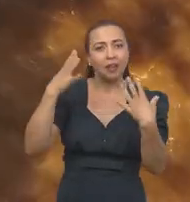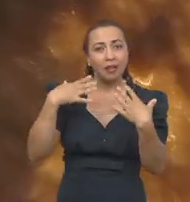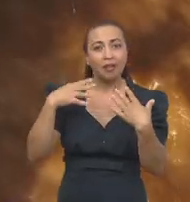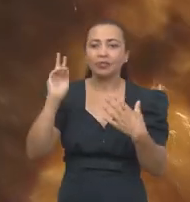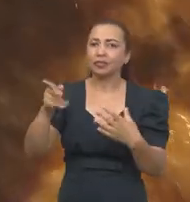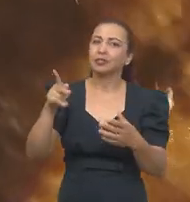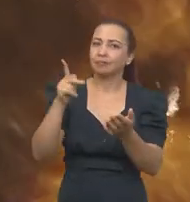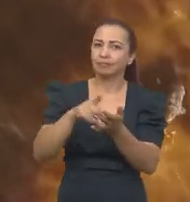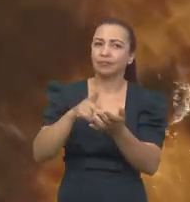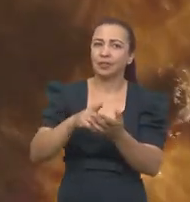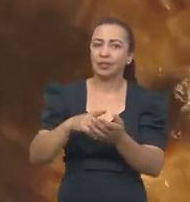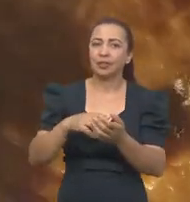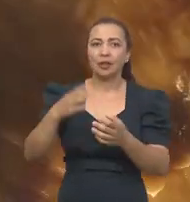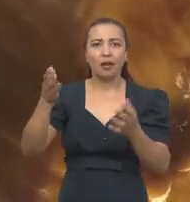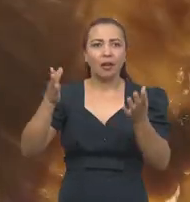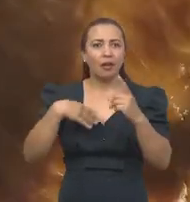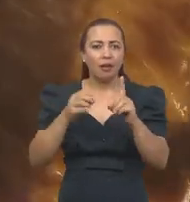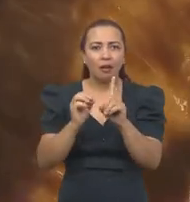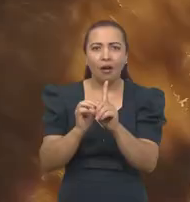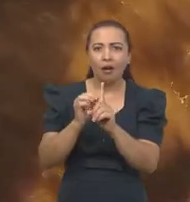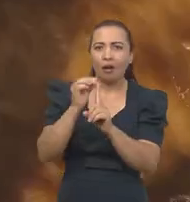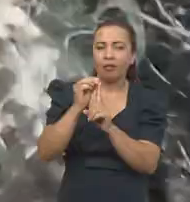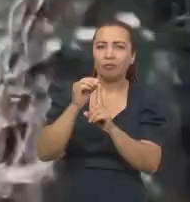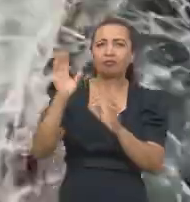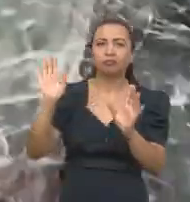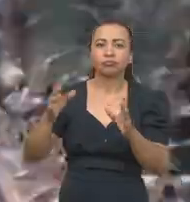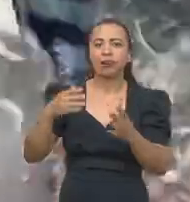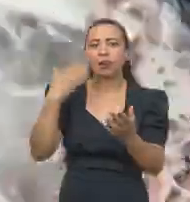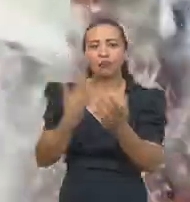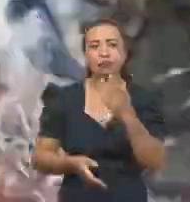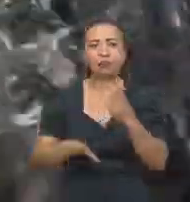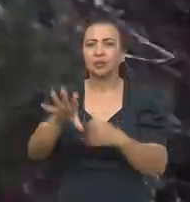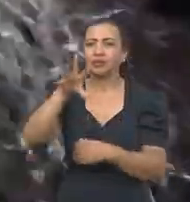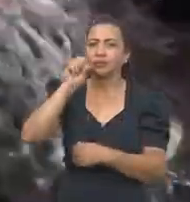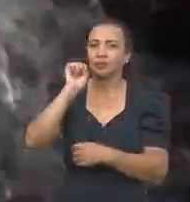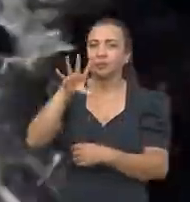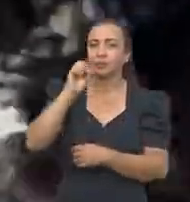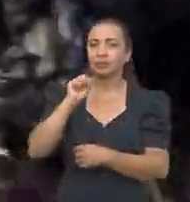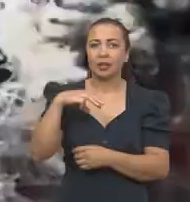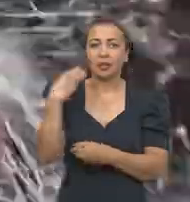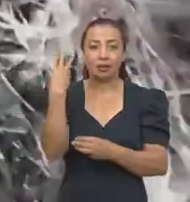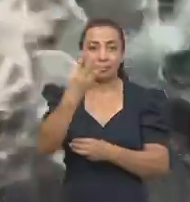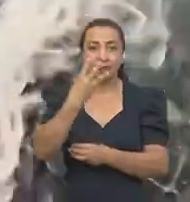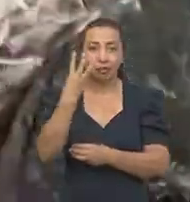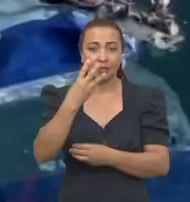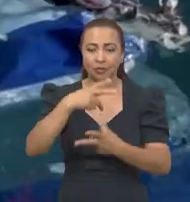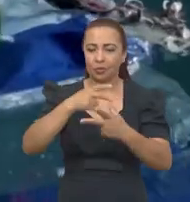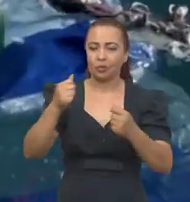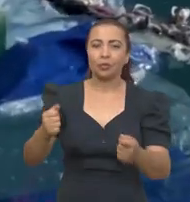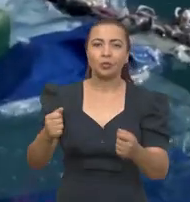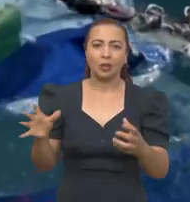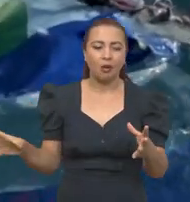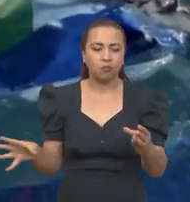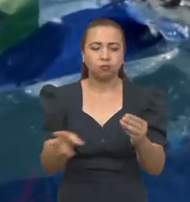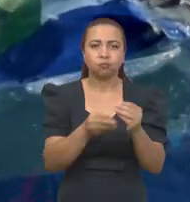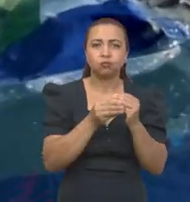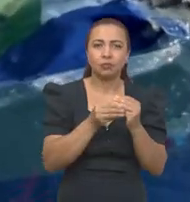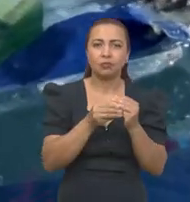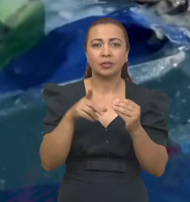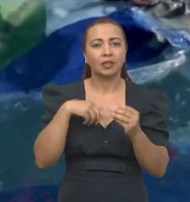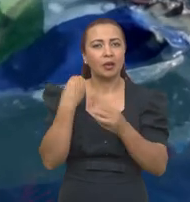é uma realidade né a temperatura a certificação e perda de oxigênio são três impactos que